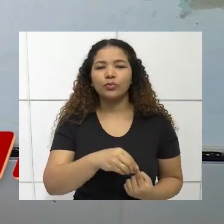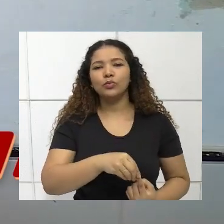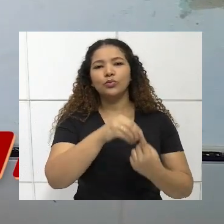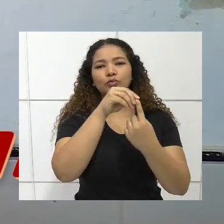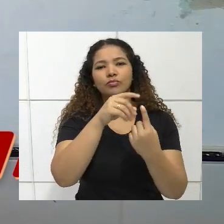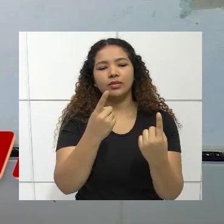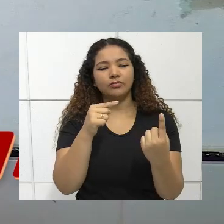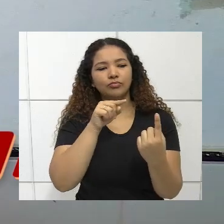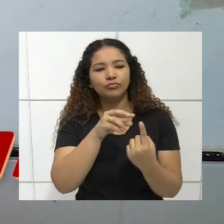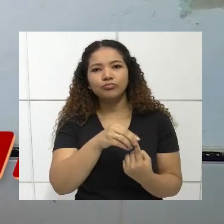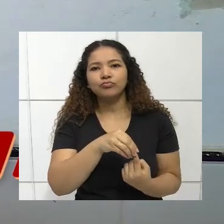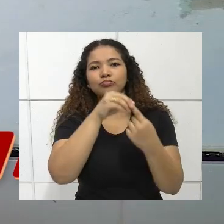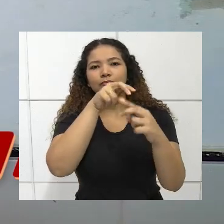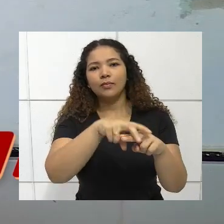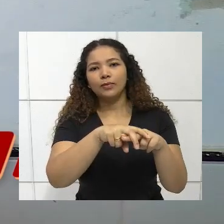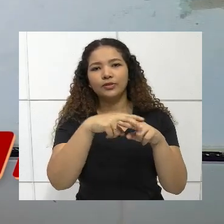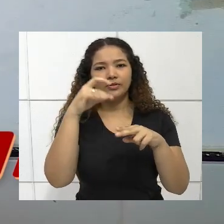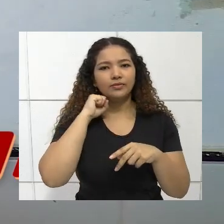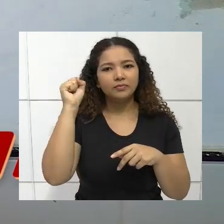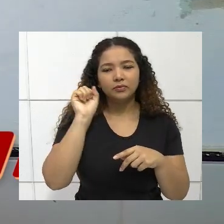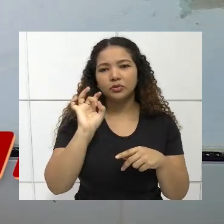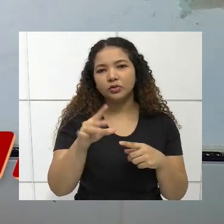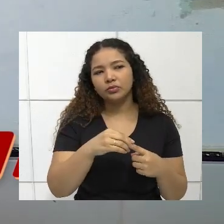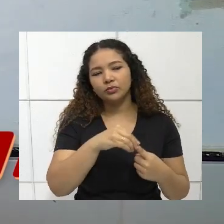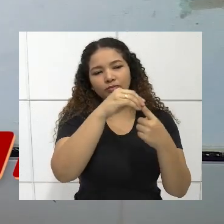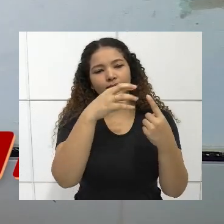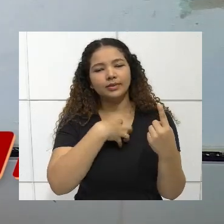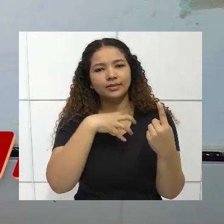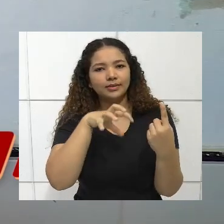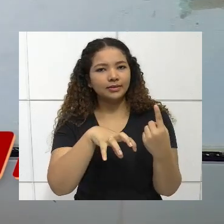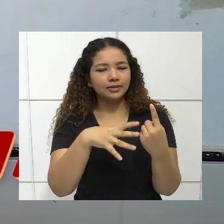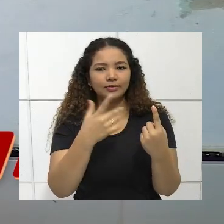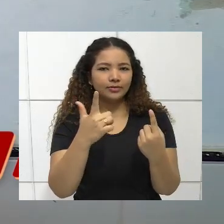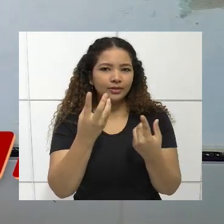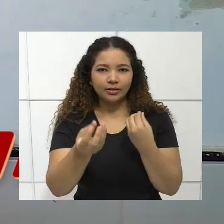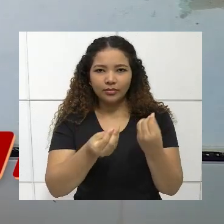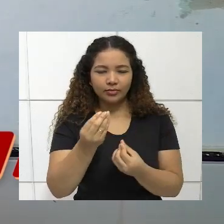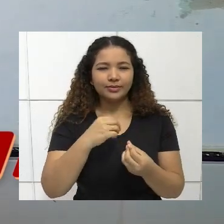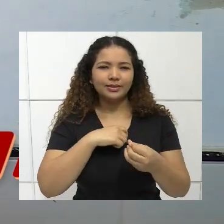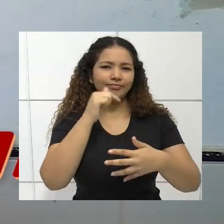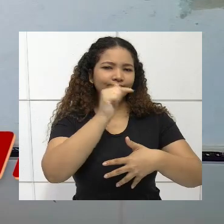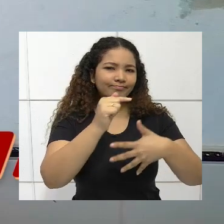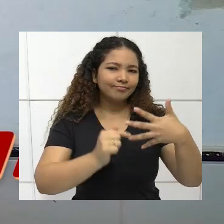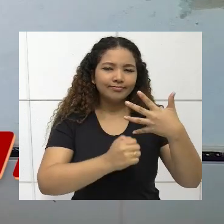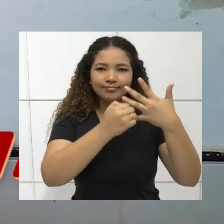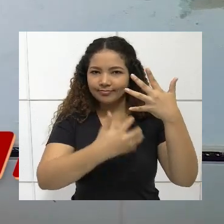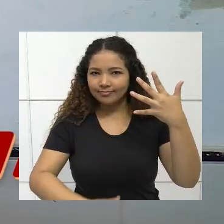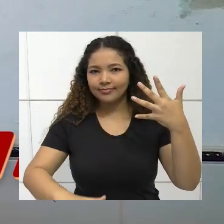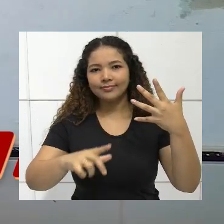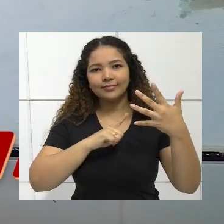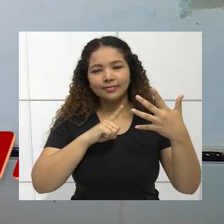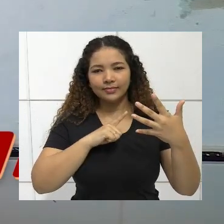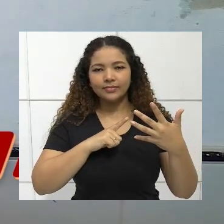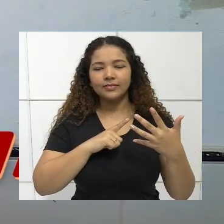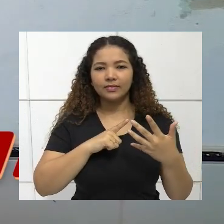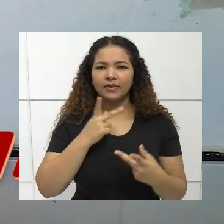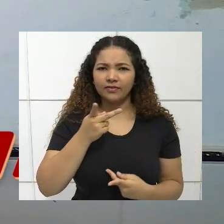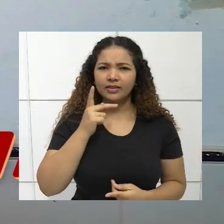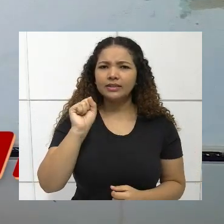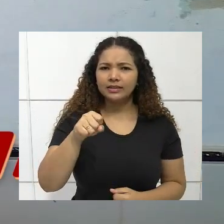um motivo ou só uma situação. Né? Geralmente, de fundo, sim, tem uma